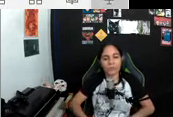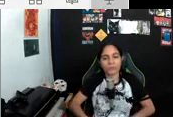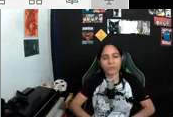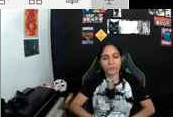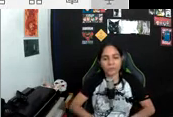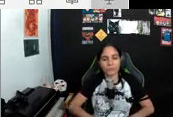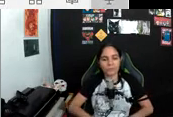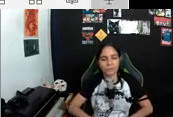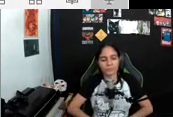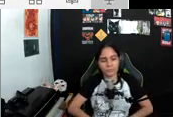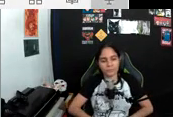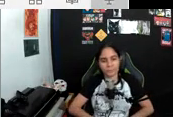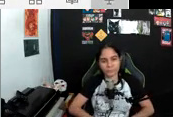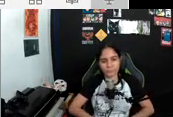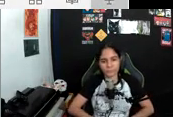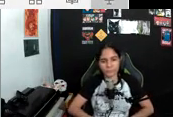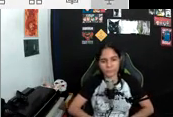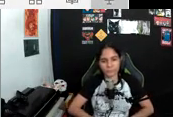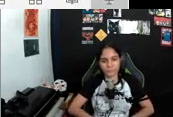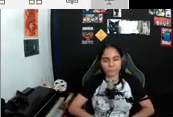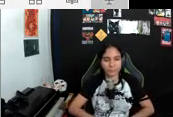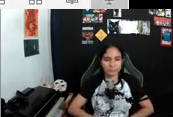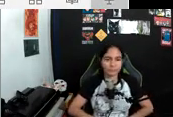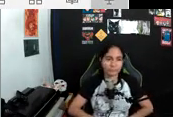algo? Eu